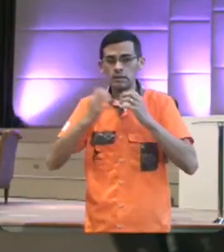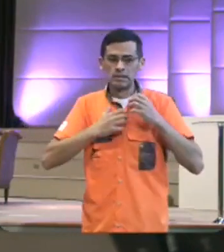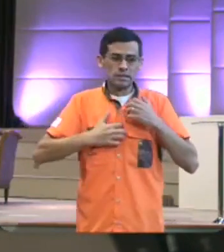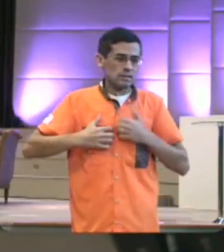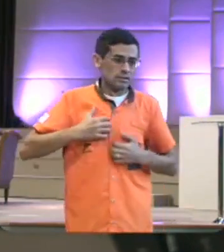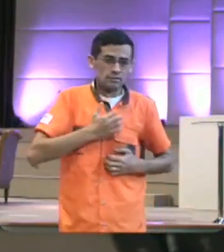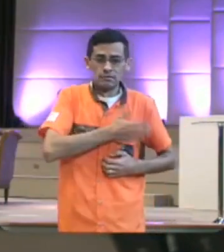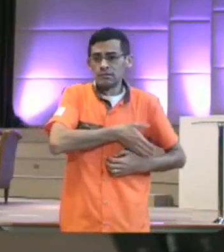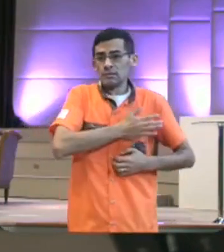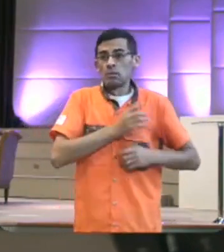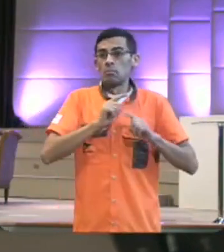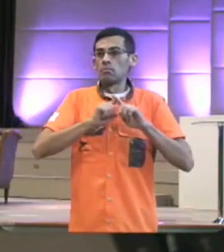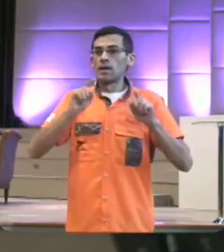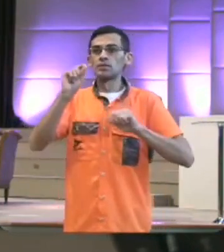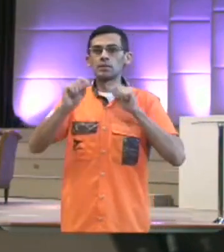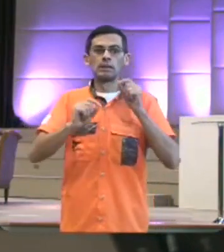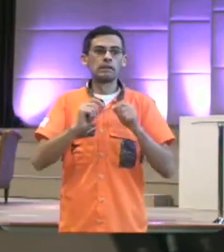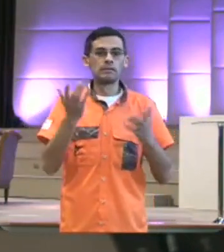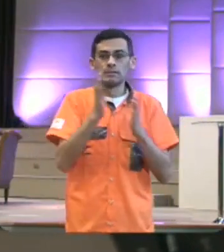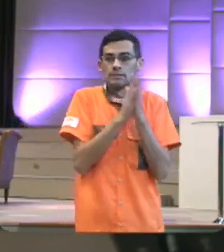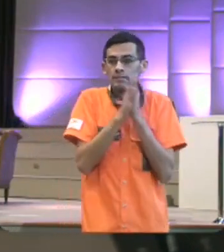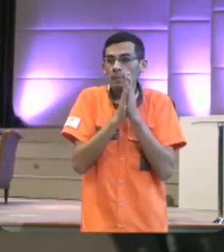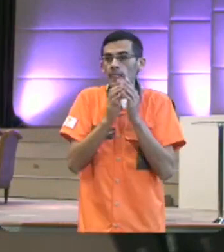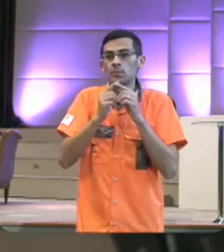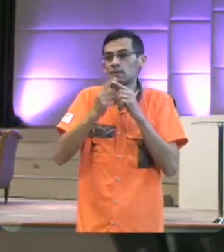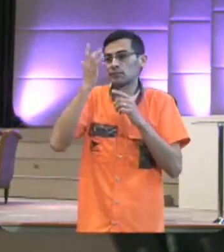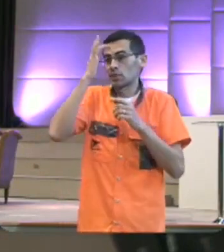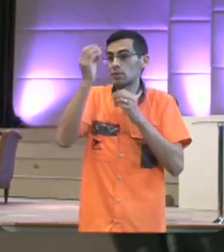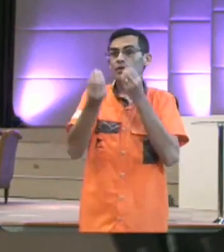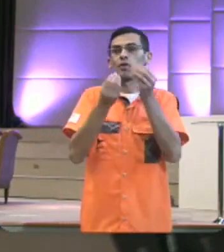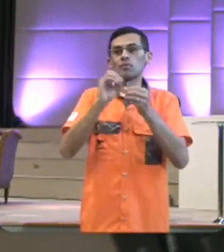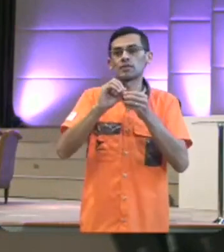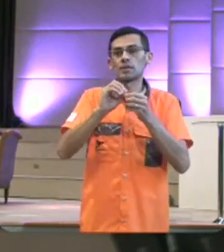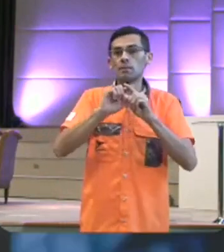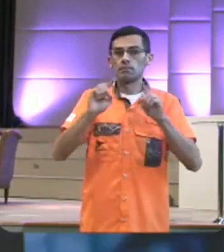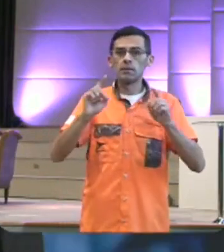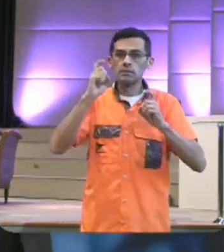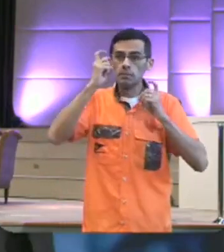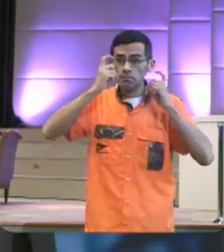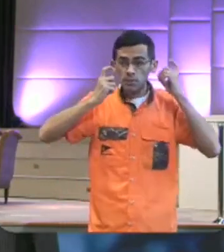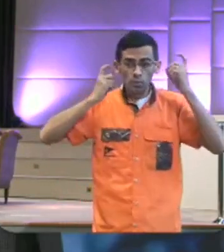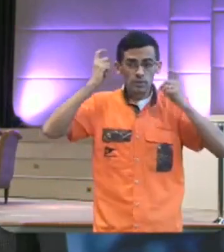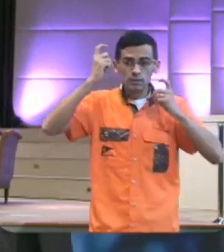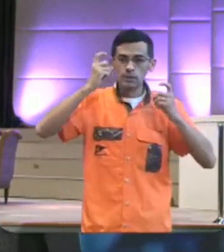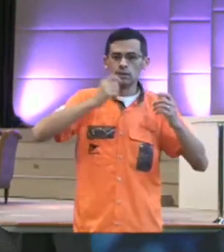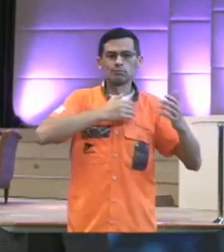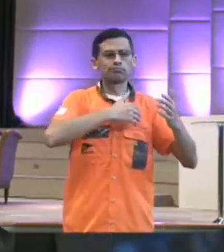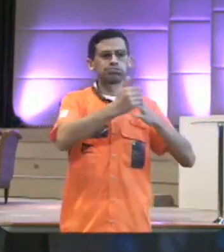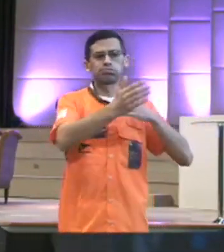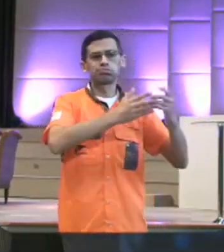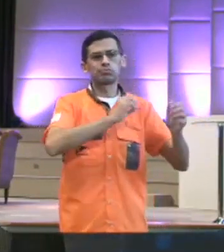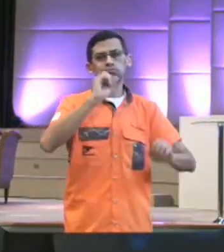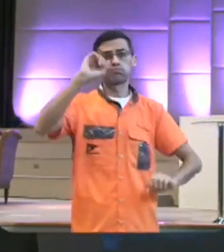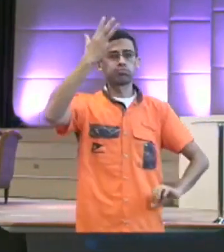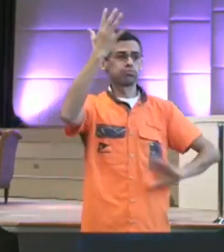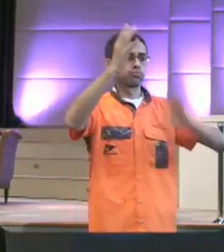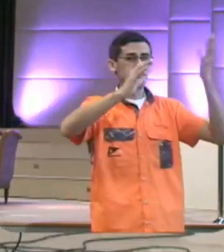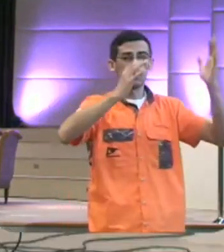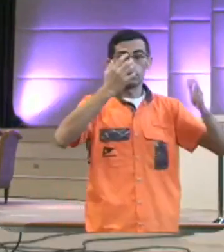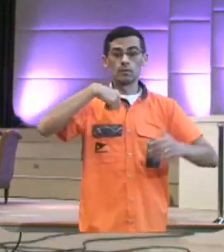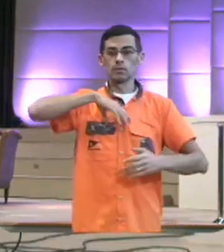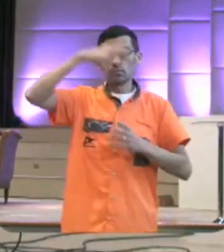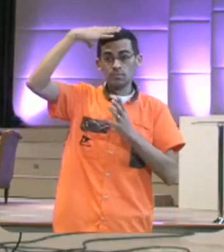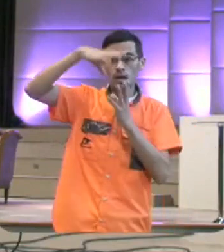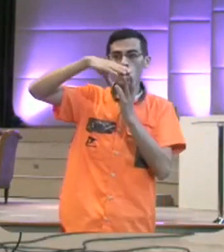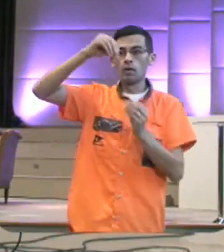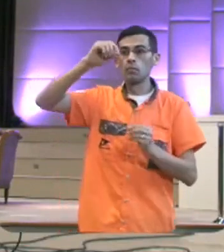o que fazer, e aí bateu o desespero. Mas quando a preocupação vem, não importa qual seja a razão, a nossa